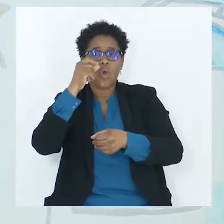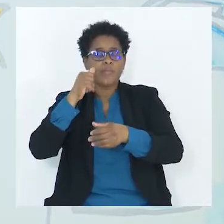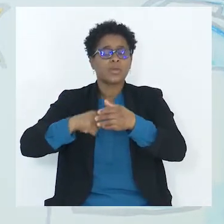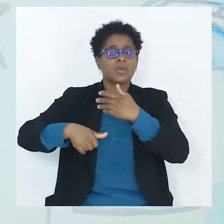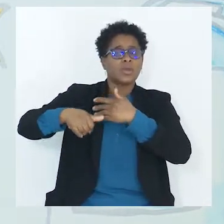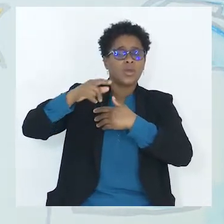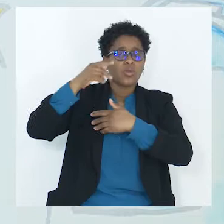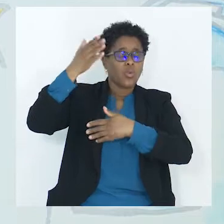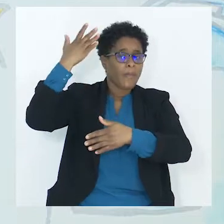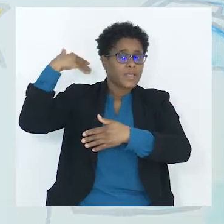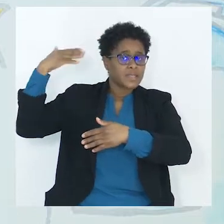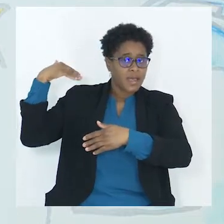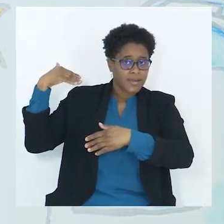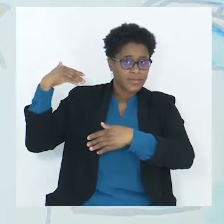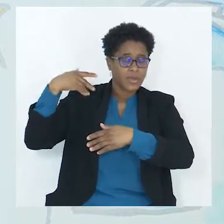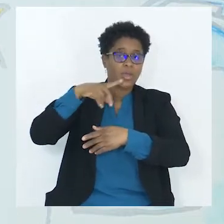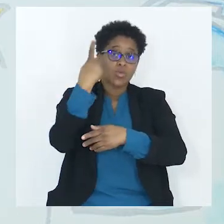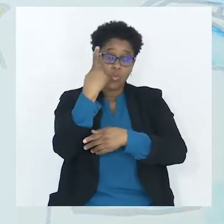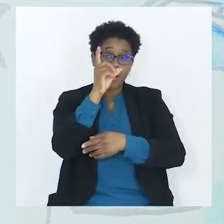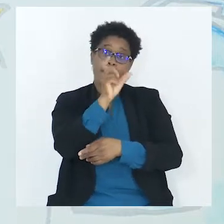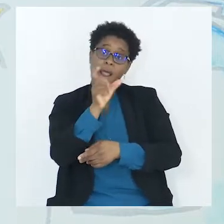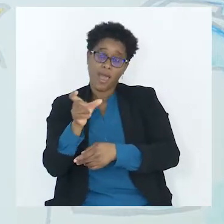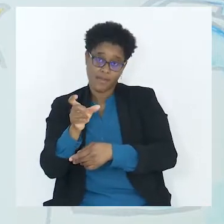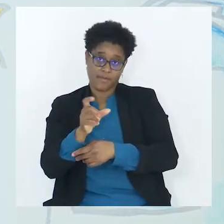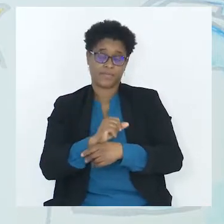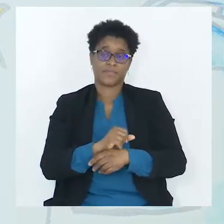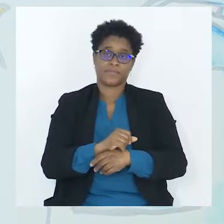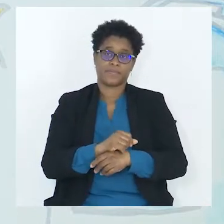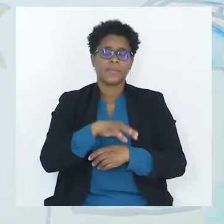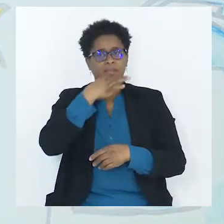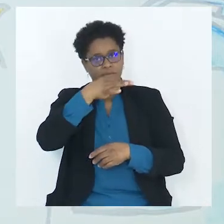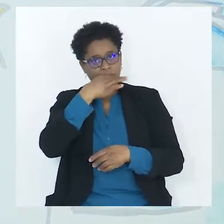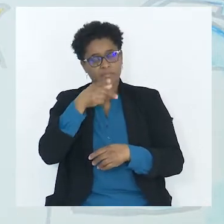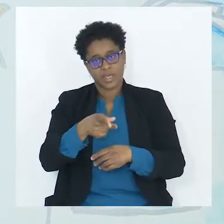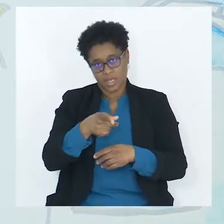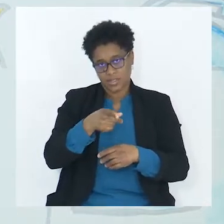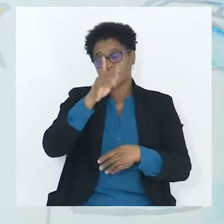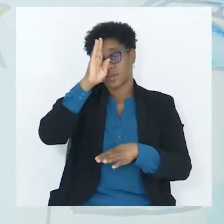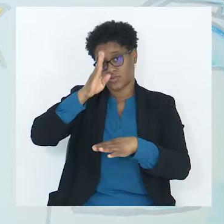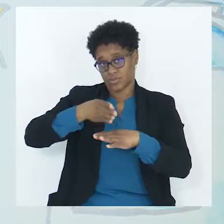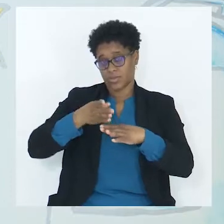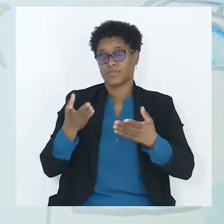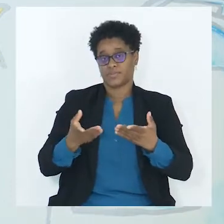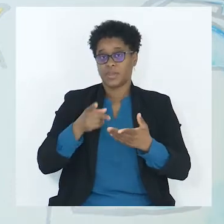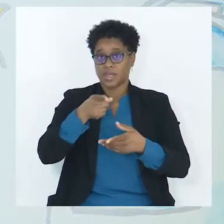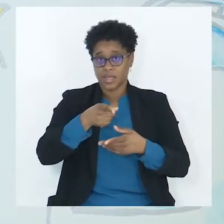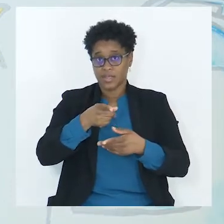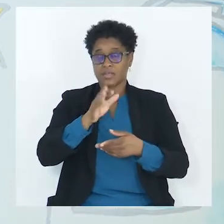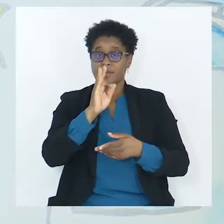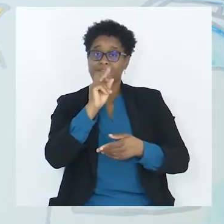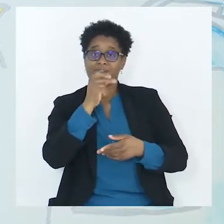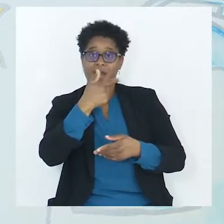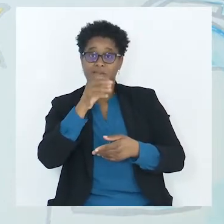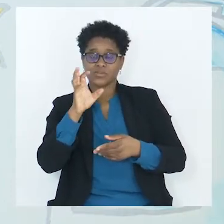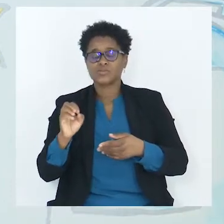do homem no passado. Numa palavra, digamos que essas ocorrências,